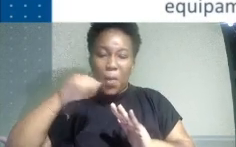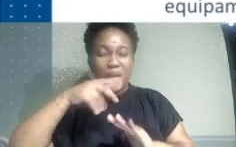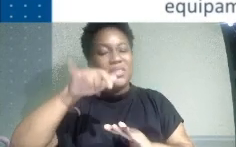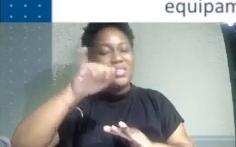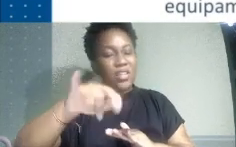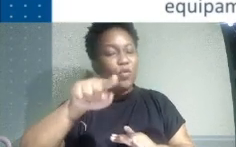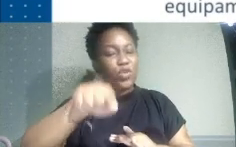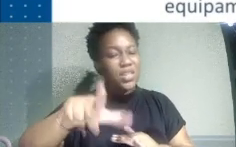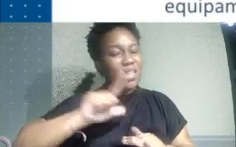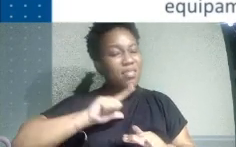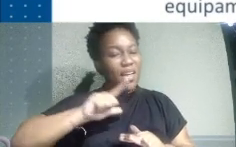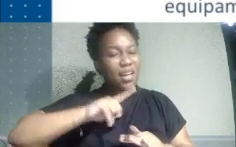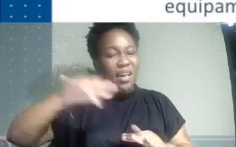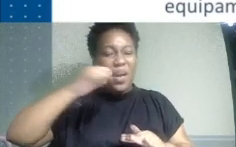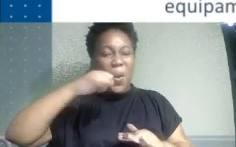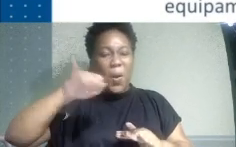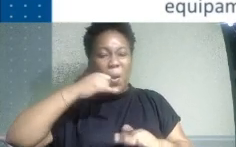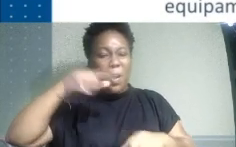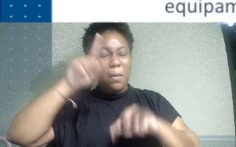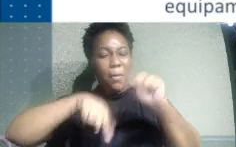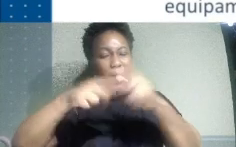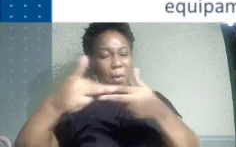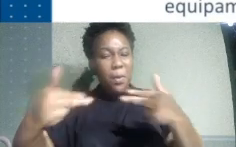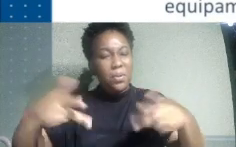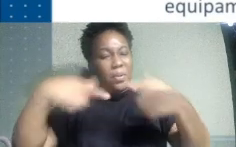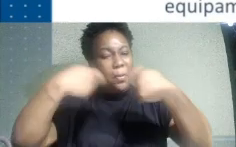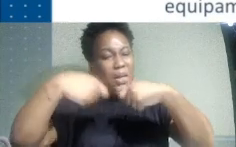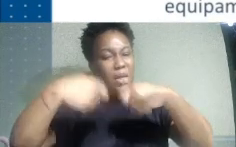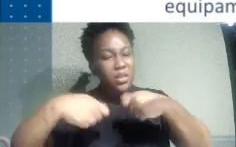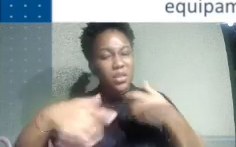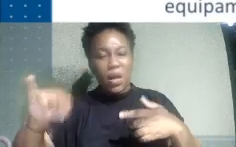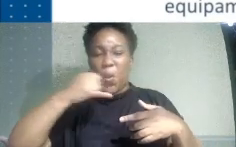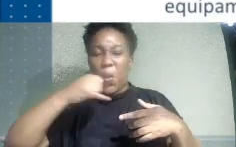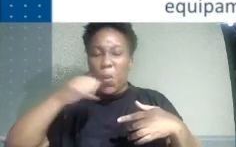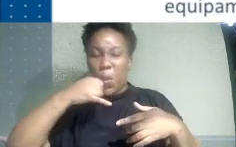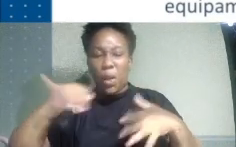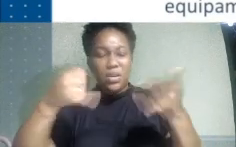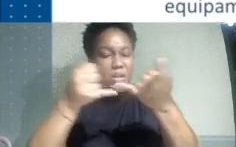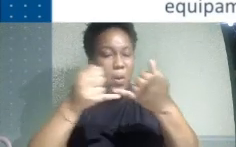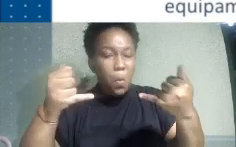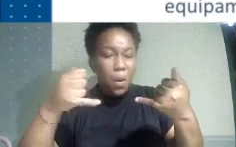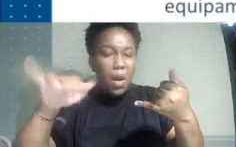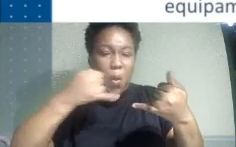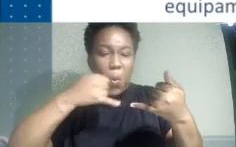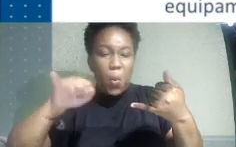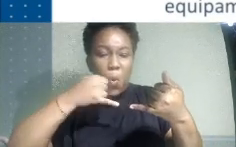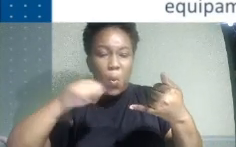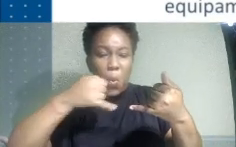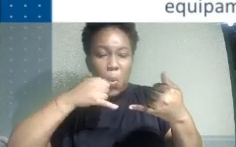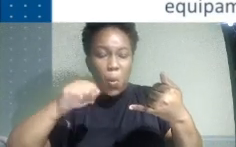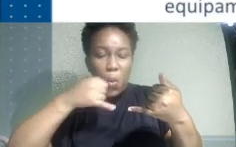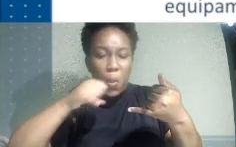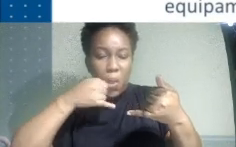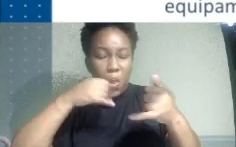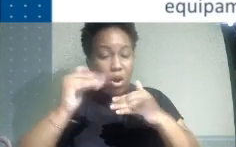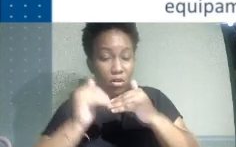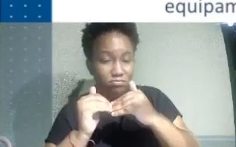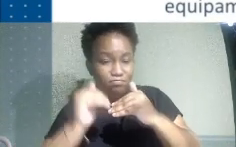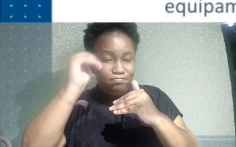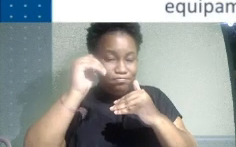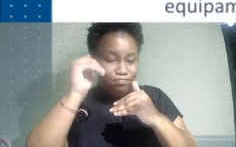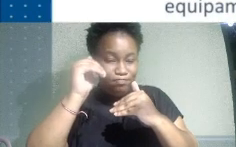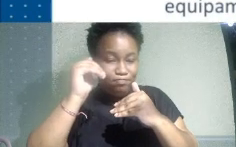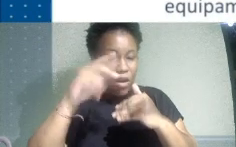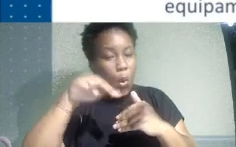equipamento elétrico lá na residência e ele necessita de uma corrente elétrica cujo valor dessa corrente seja superior